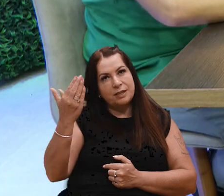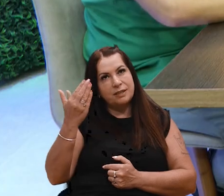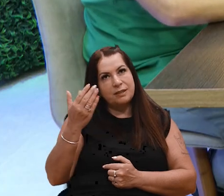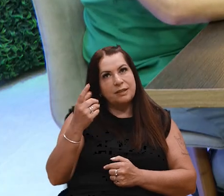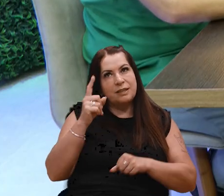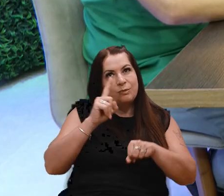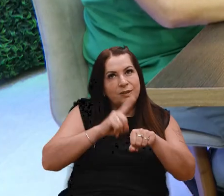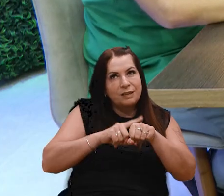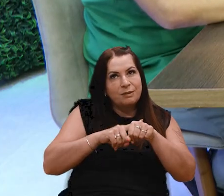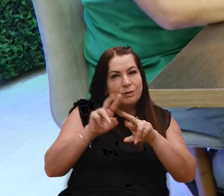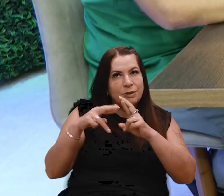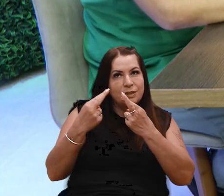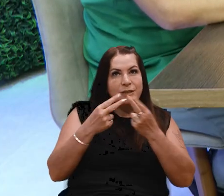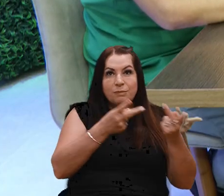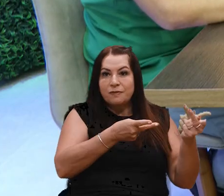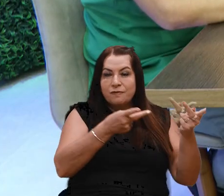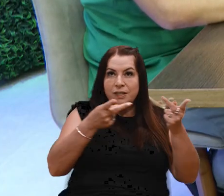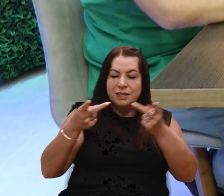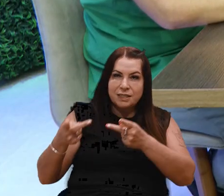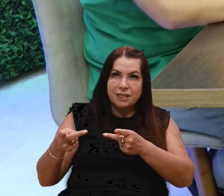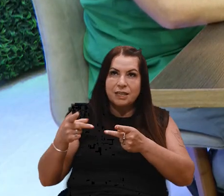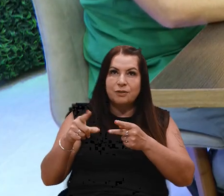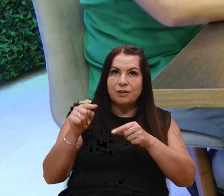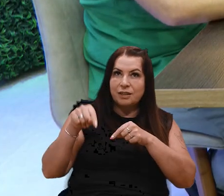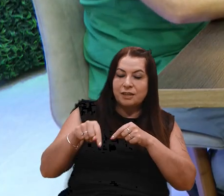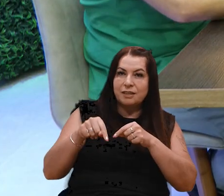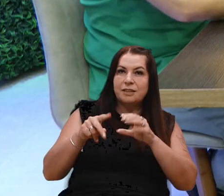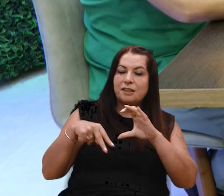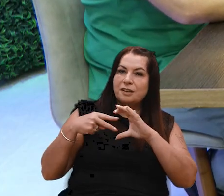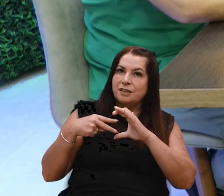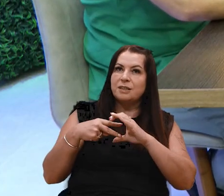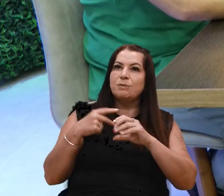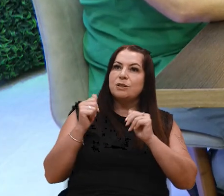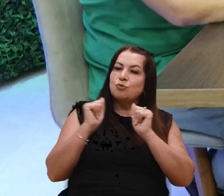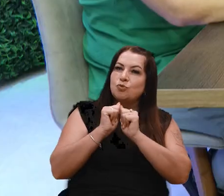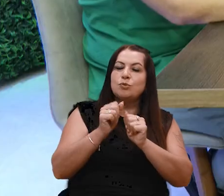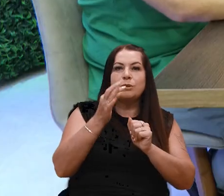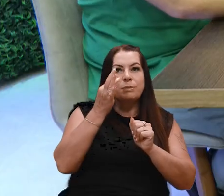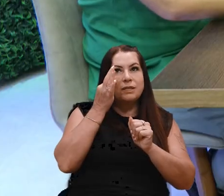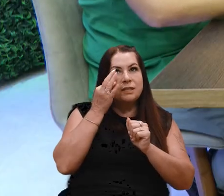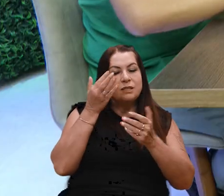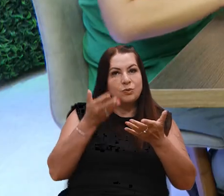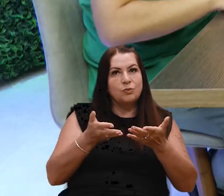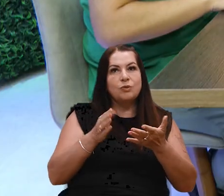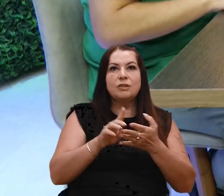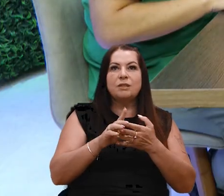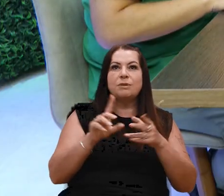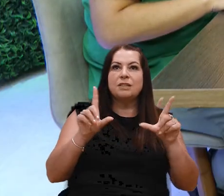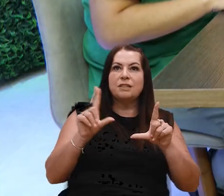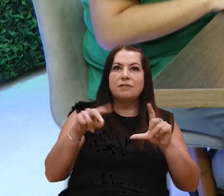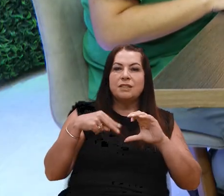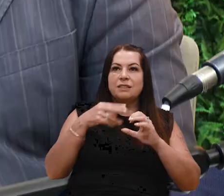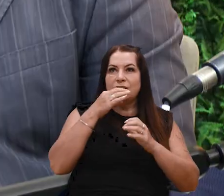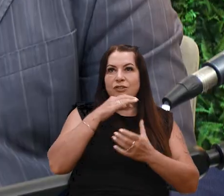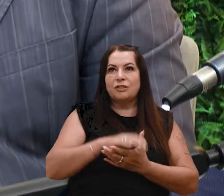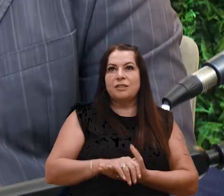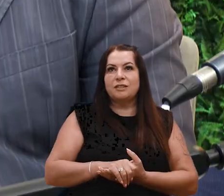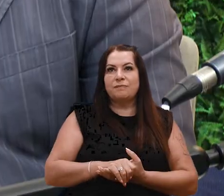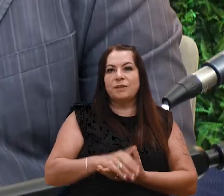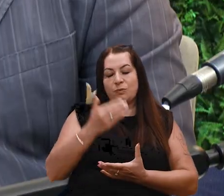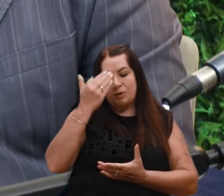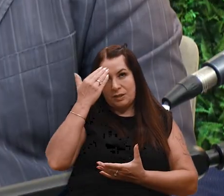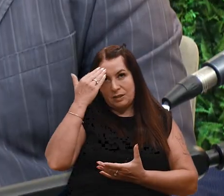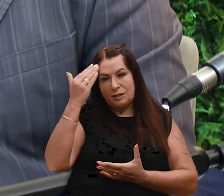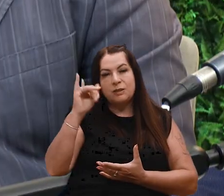espaço na agenda, por nos visitar aqui no Legislativo Caxiense, por estar presente com a gente aqui na TV Câmara Caxias. Eu que agradeço